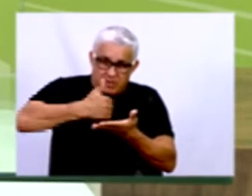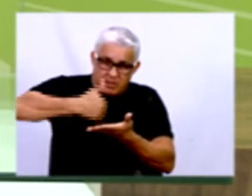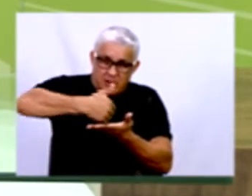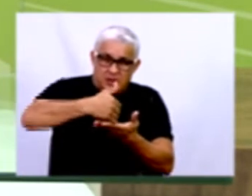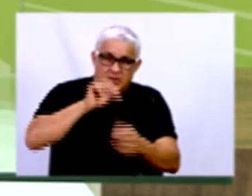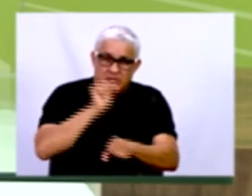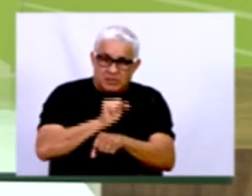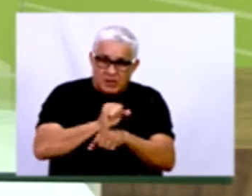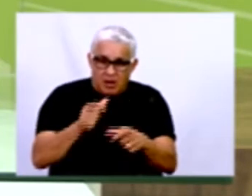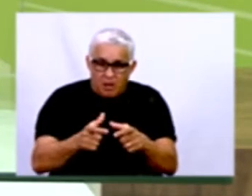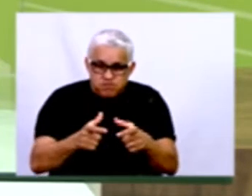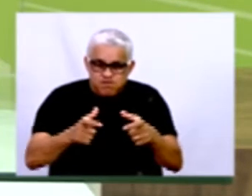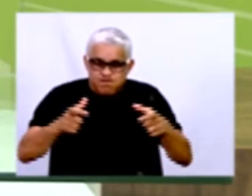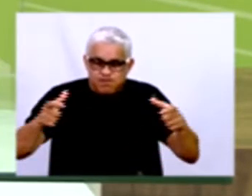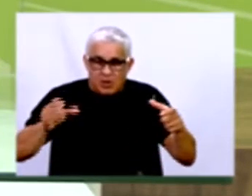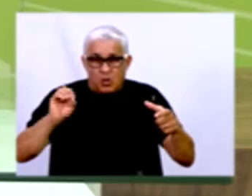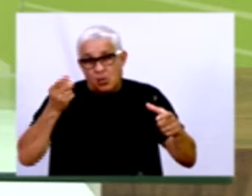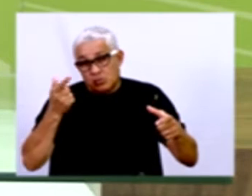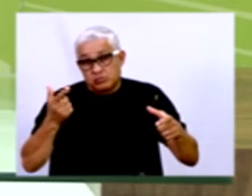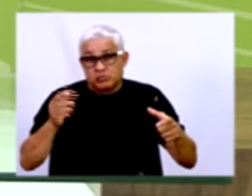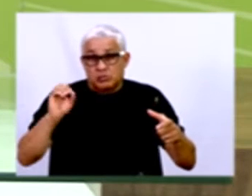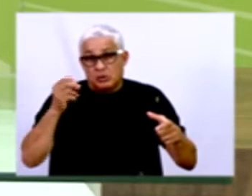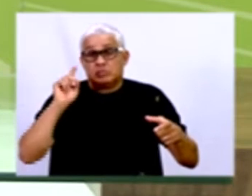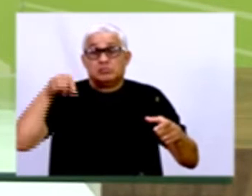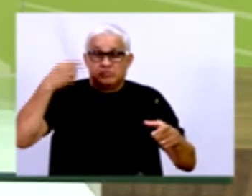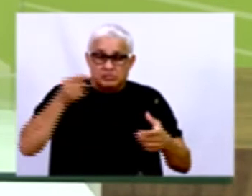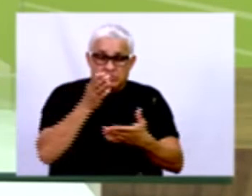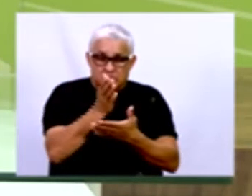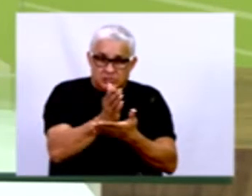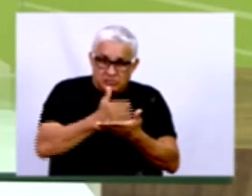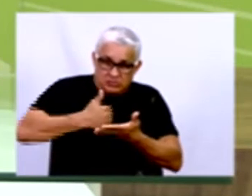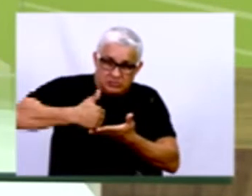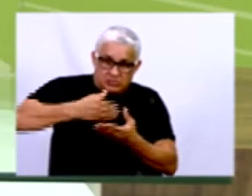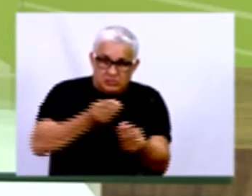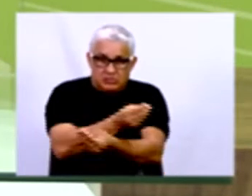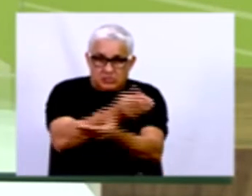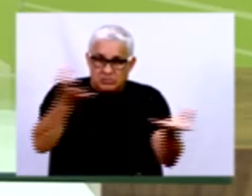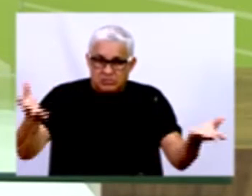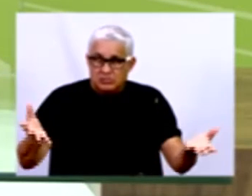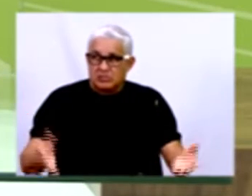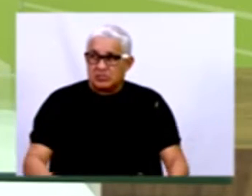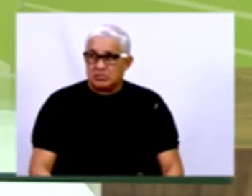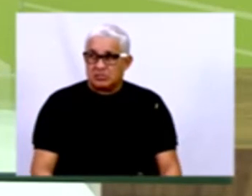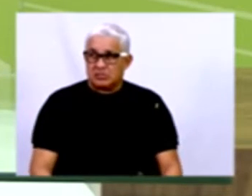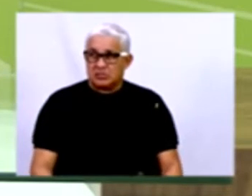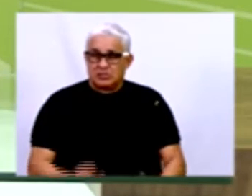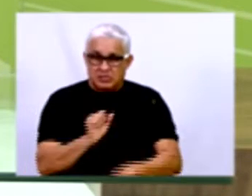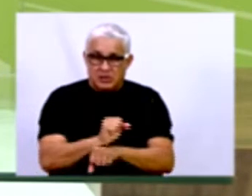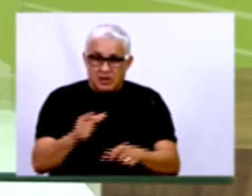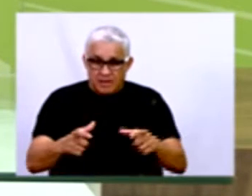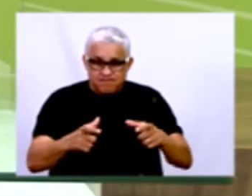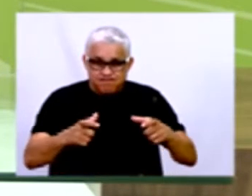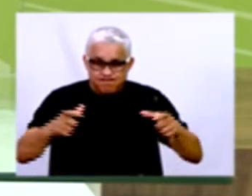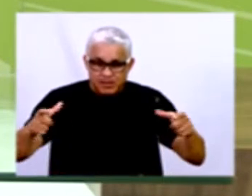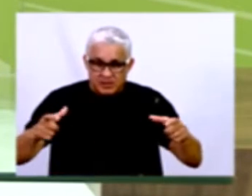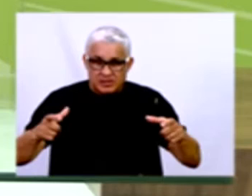para depois repartir. Às vezes a noção de esperar o bolo crescer para depois repartir está mais ligada a uma